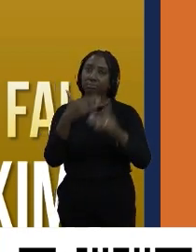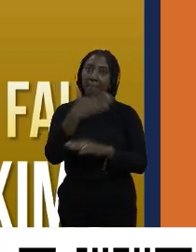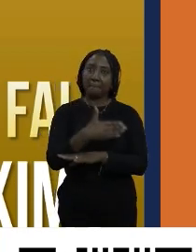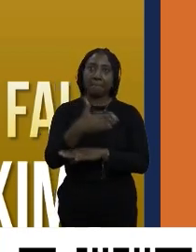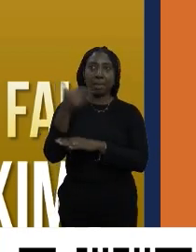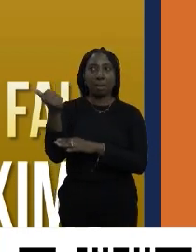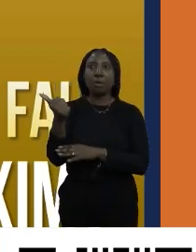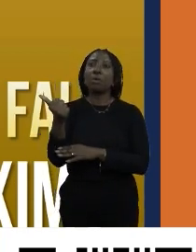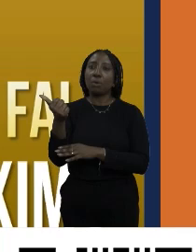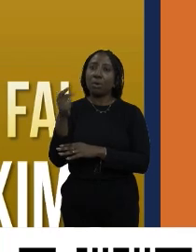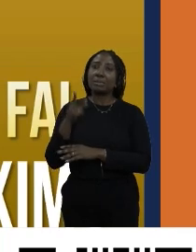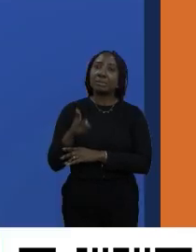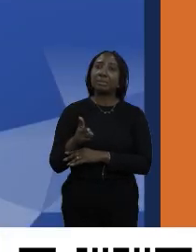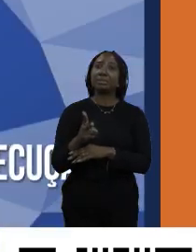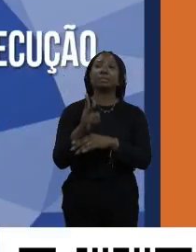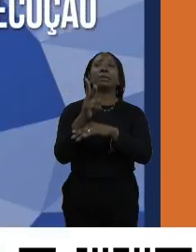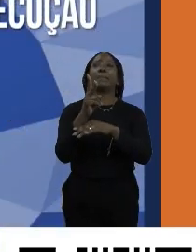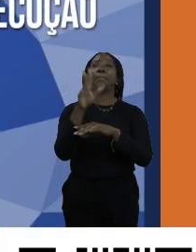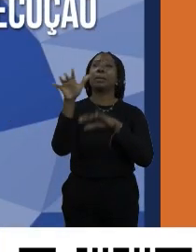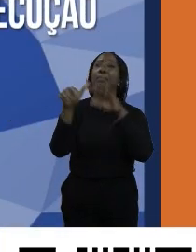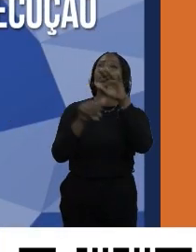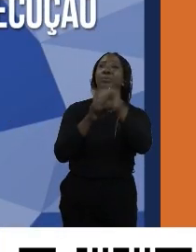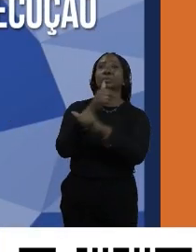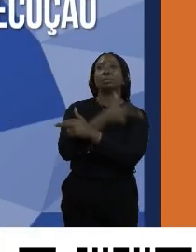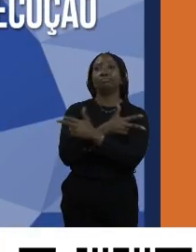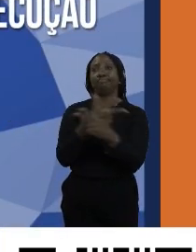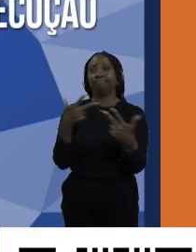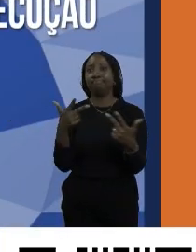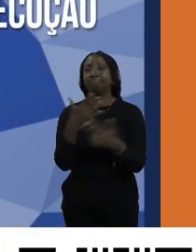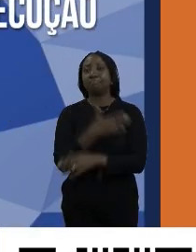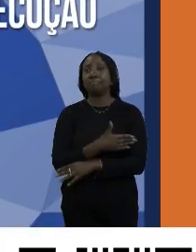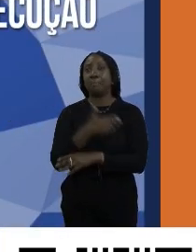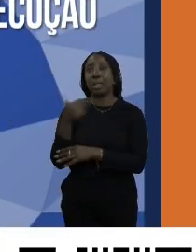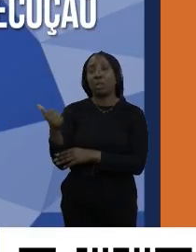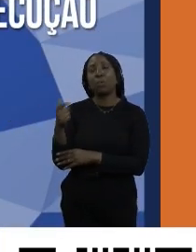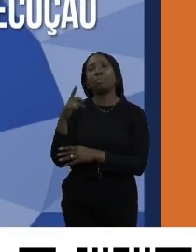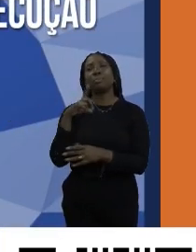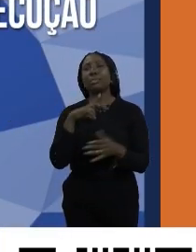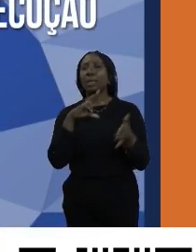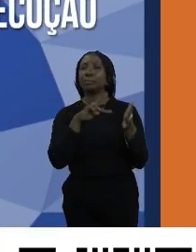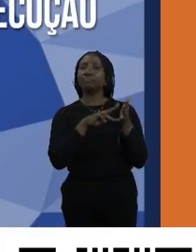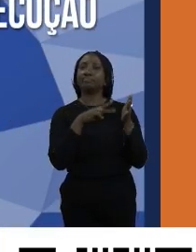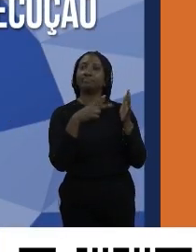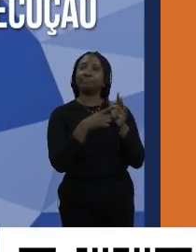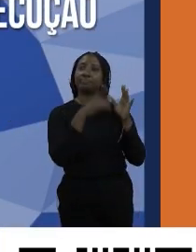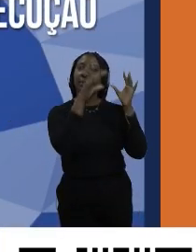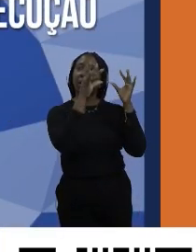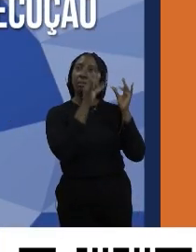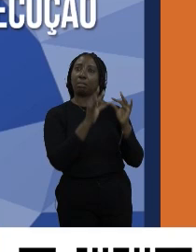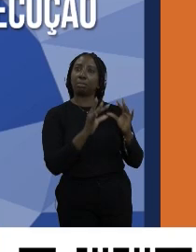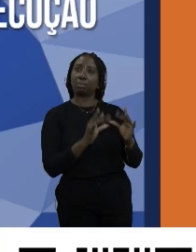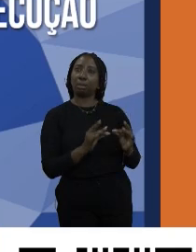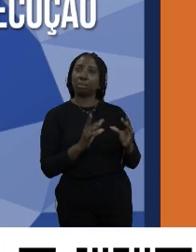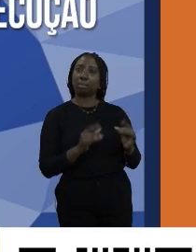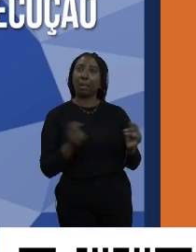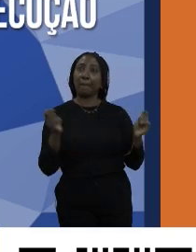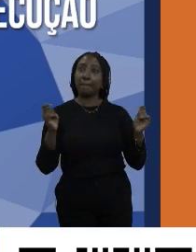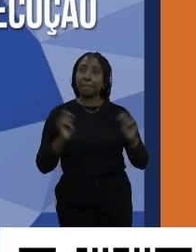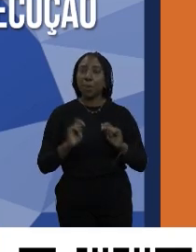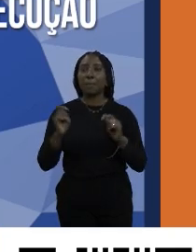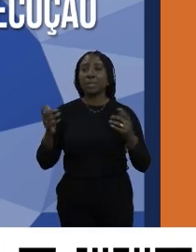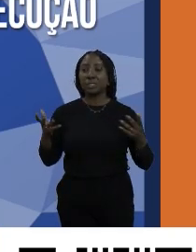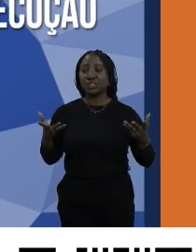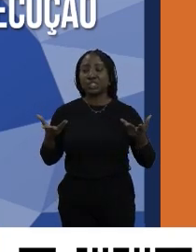por diante, sempre, sempre buscando algo maior. Aí tem uma definição de excelência da execução que eu acho que é fantástica,